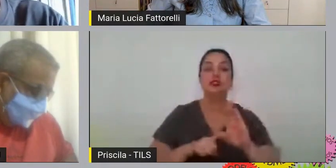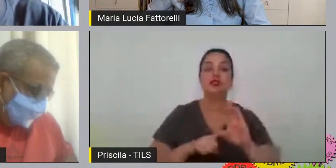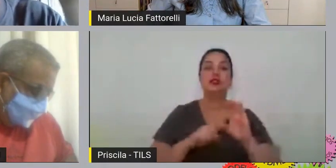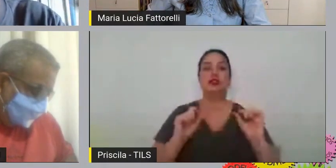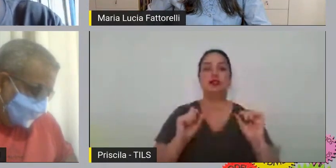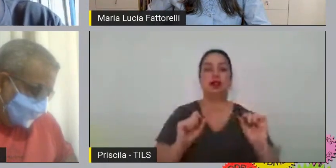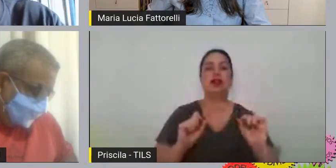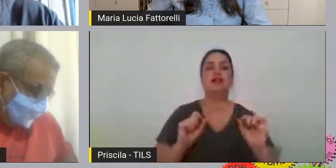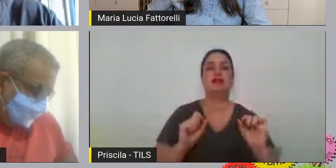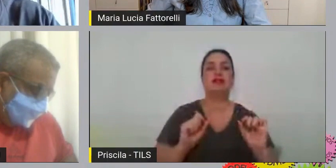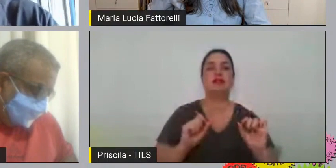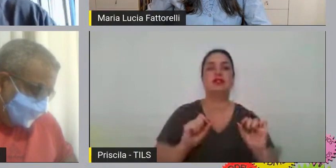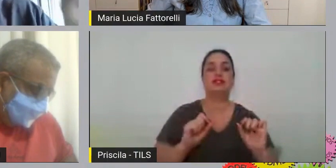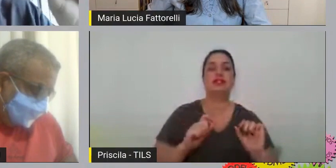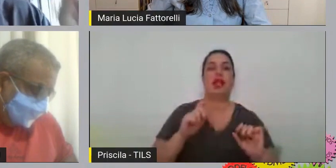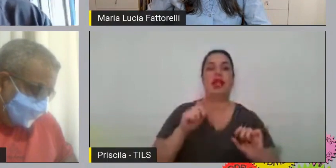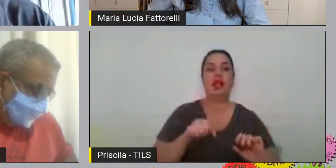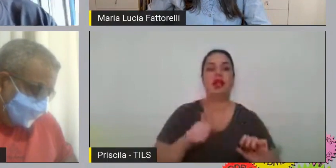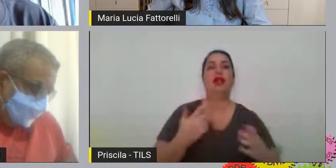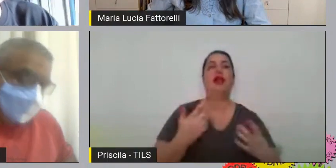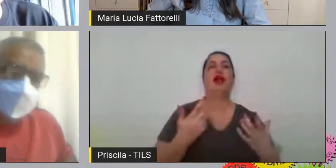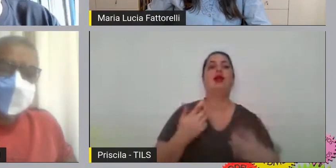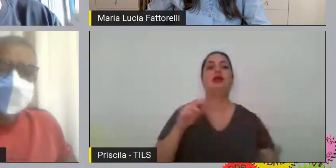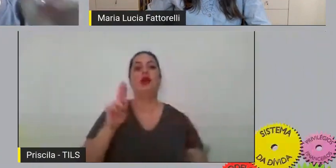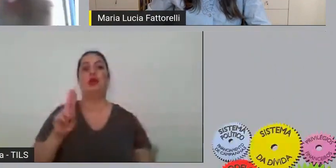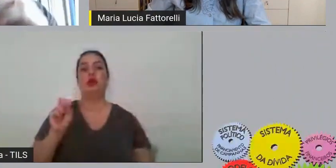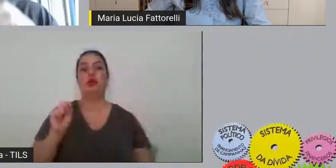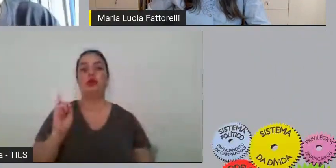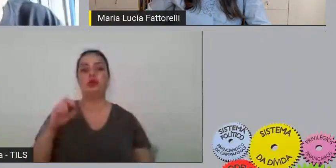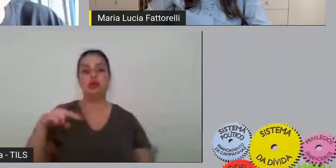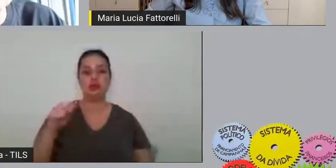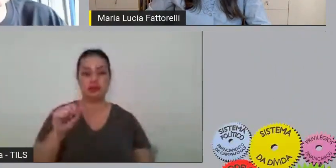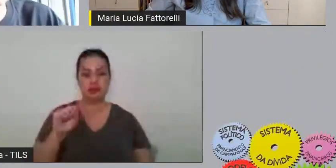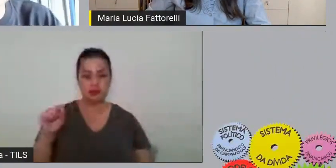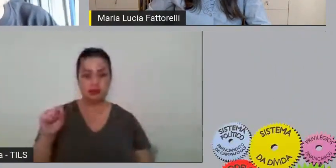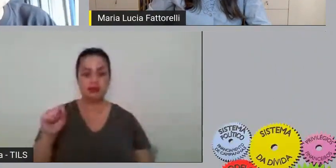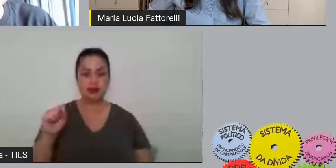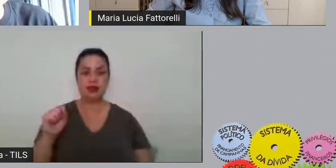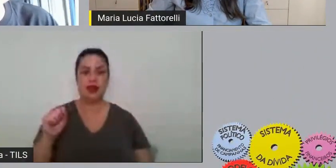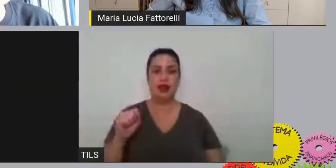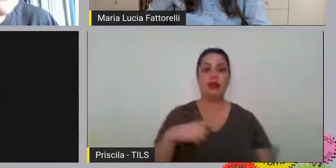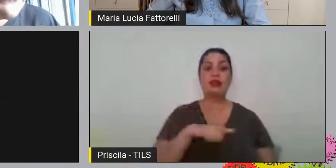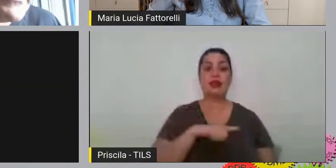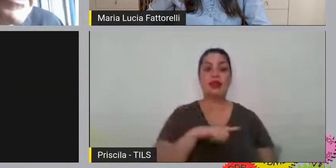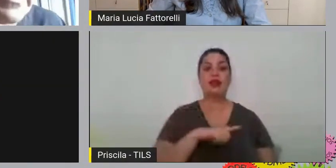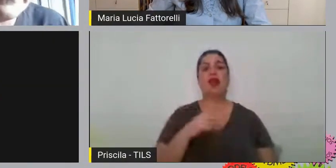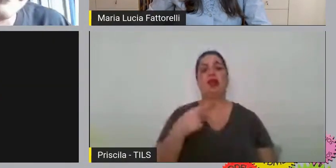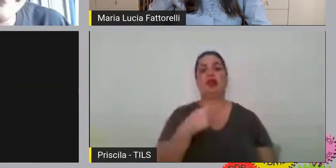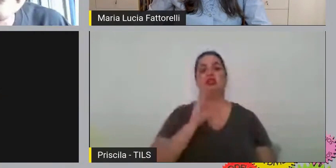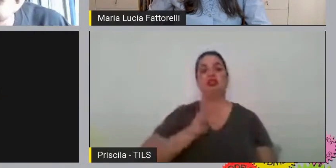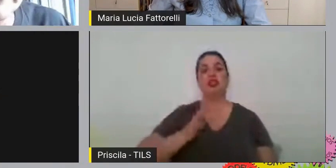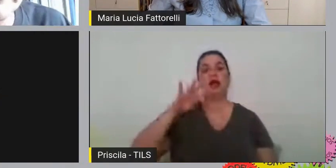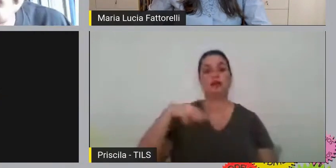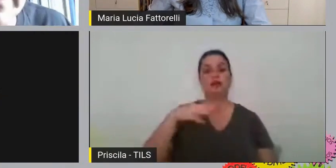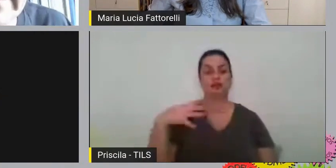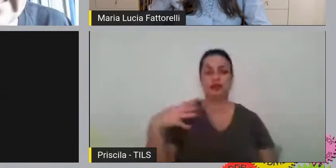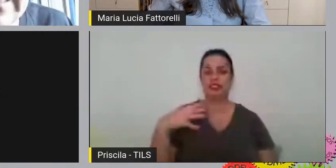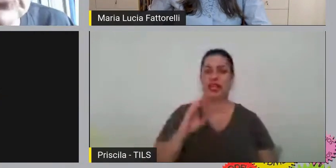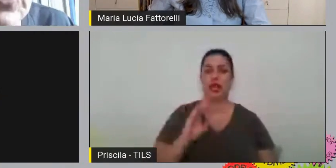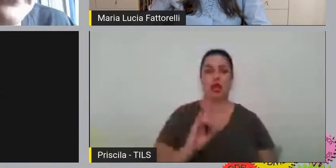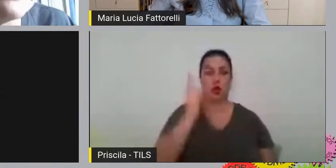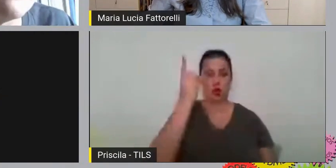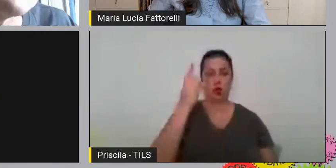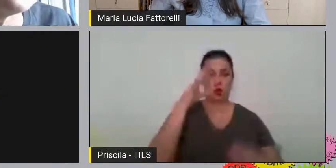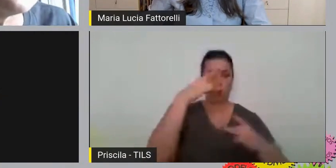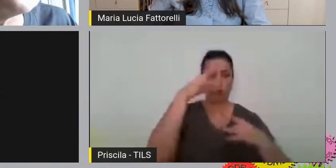a tabela extraída da CPI do Produban, que no final, na última página, dizia: